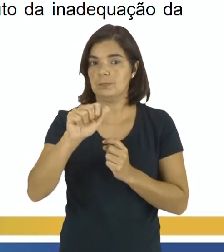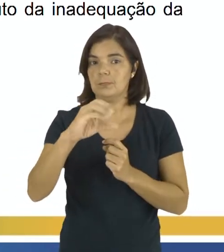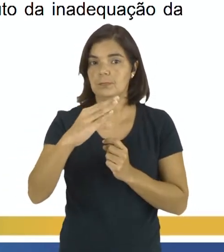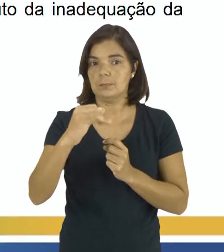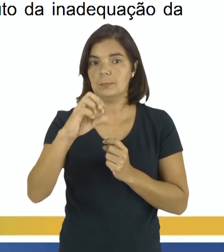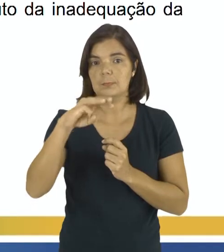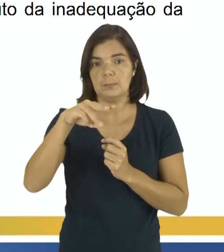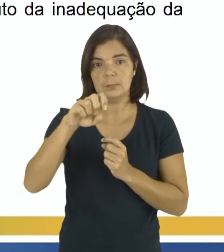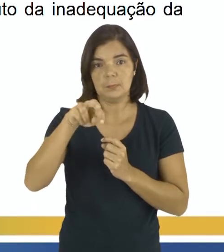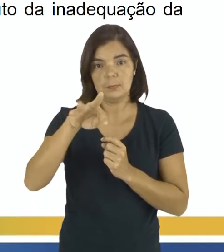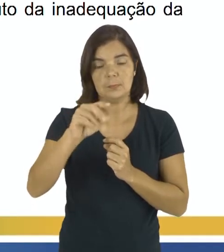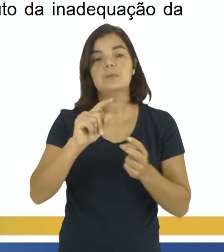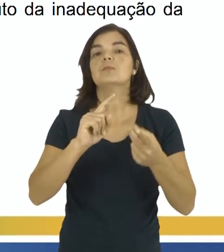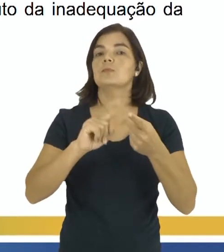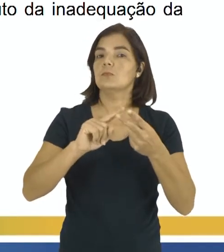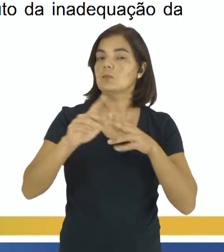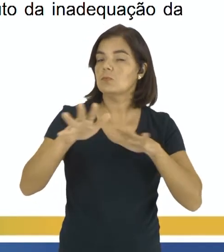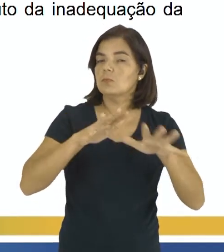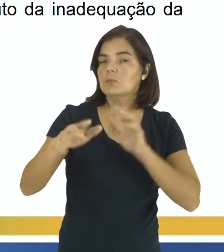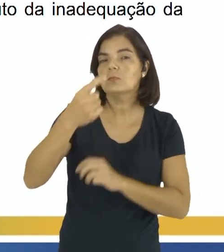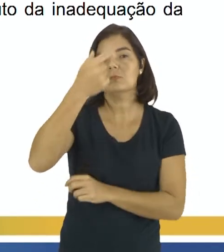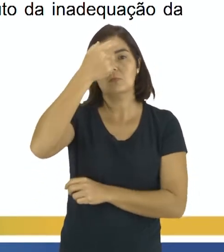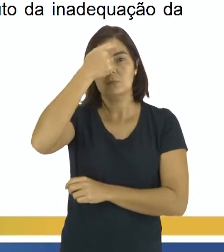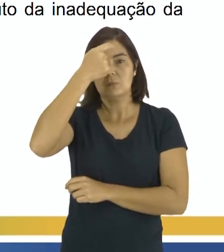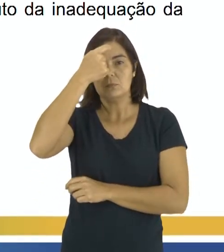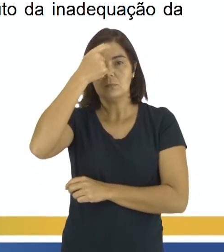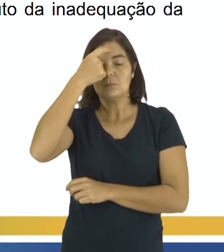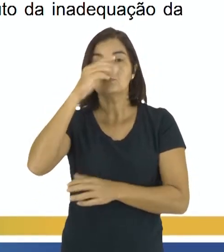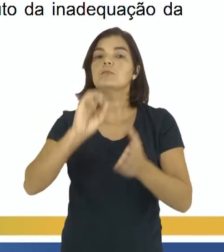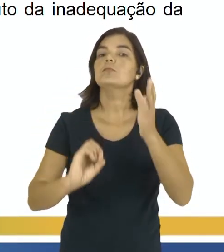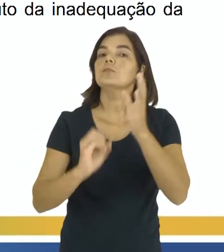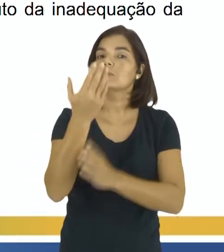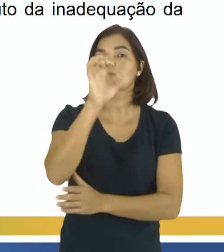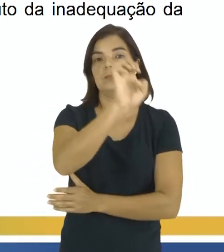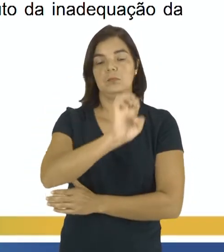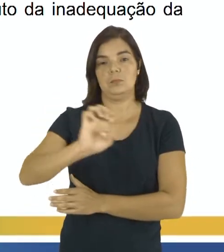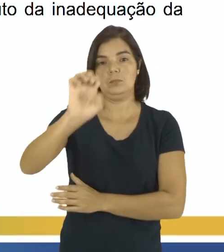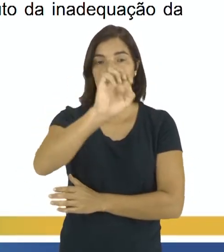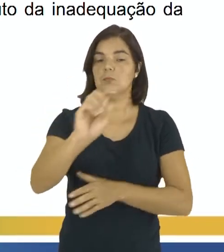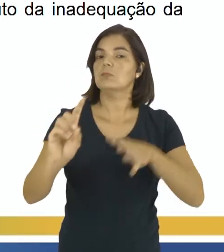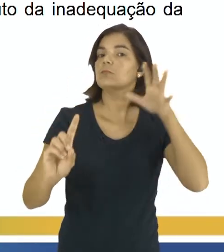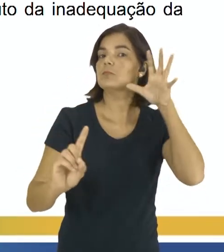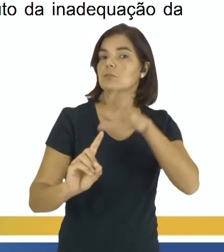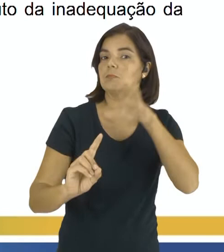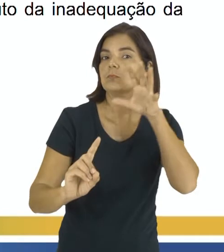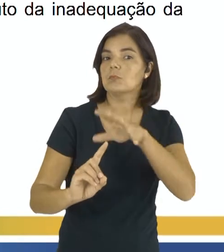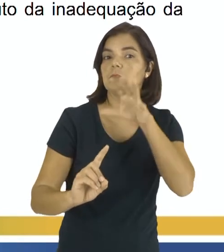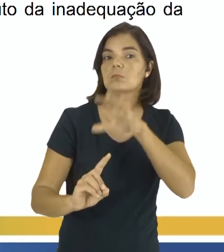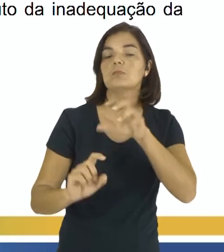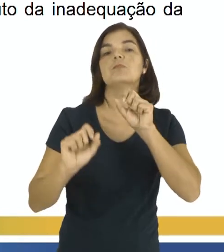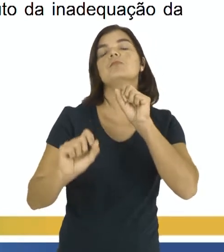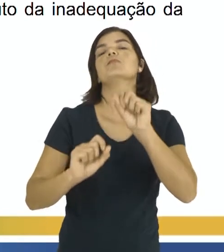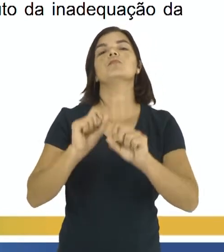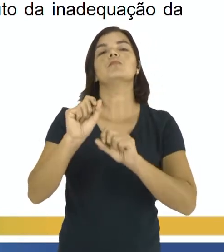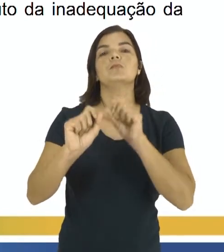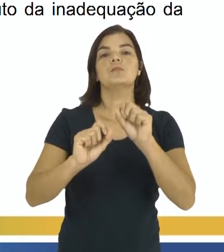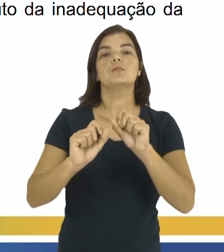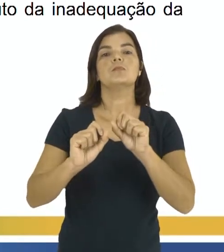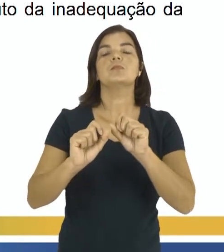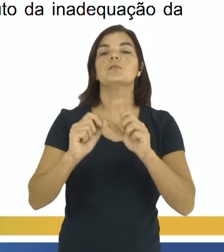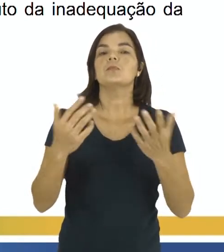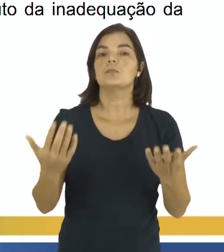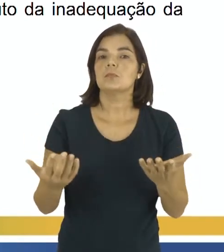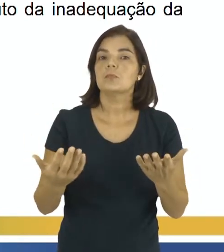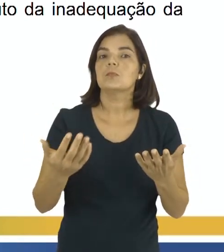movimento intelectual que aconteceu na Europa, que é de grande influência também, devido aos pensadores, que é de grande influência devido a